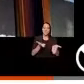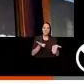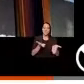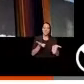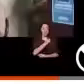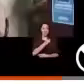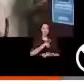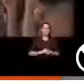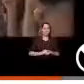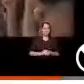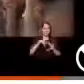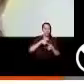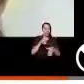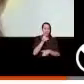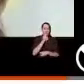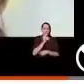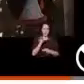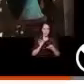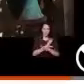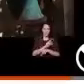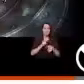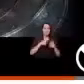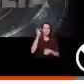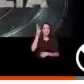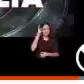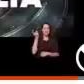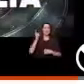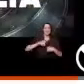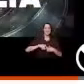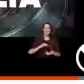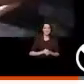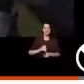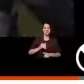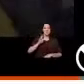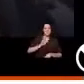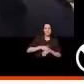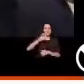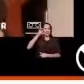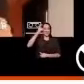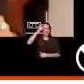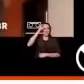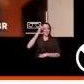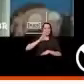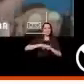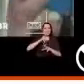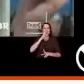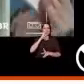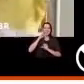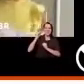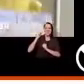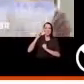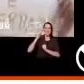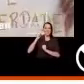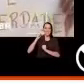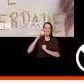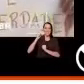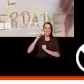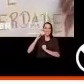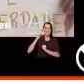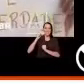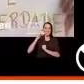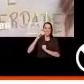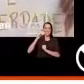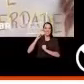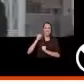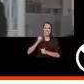E a Adriana Galisteu falou sobre o assunto e defendeu que a violência psicológica acaba fazendo parte do jogo. Caralho, que bizarro. Eles já sabem